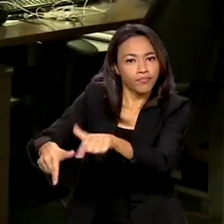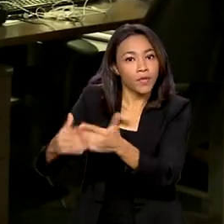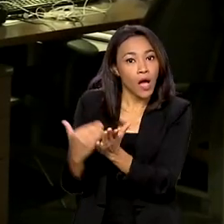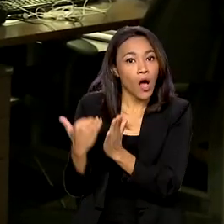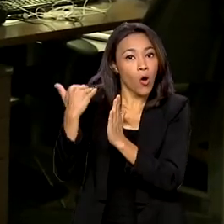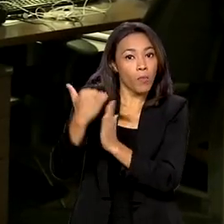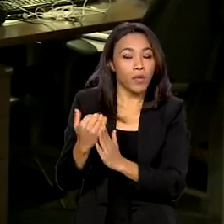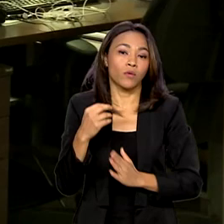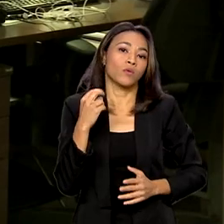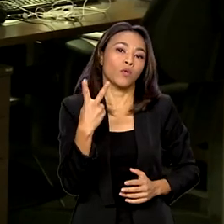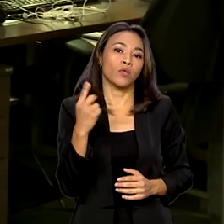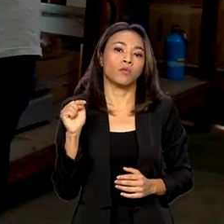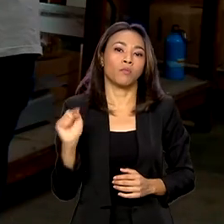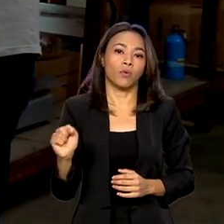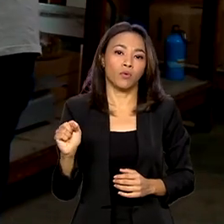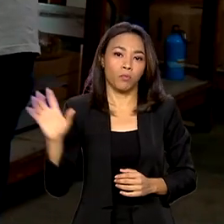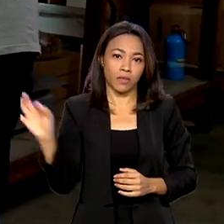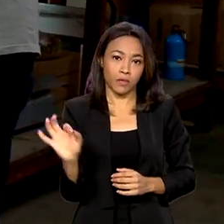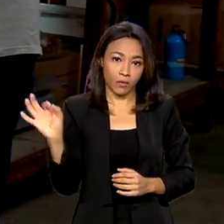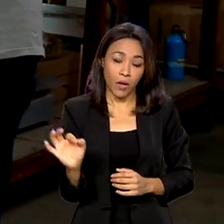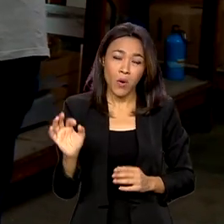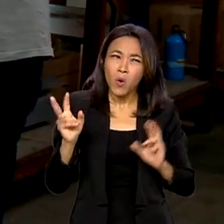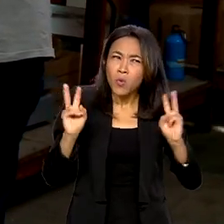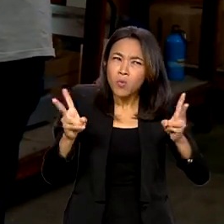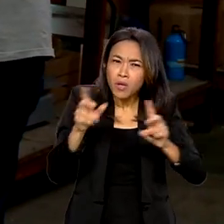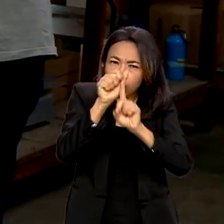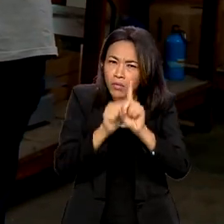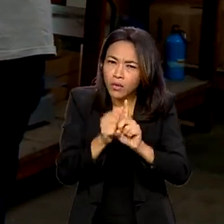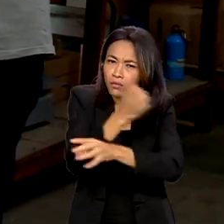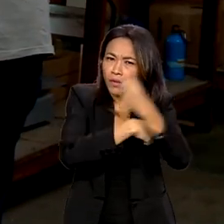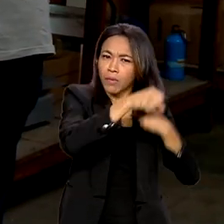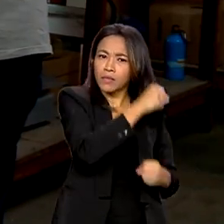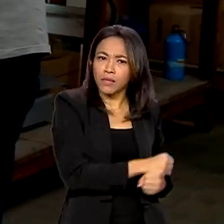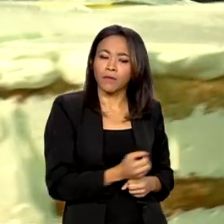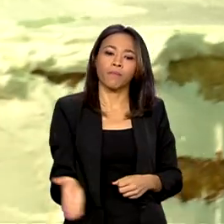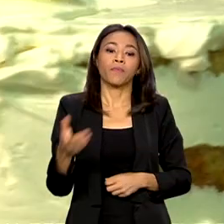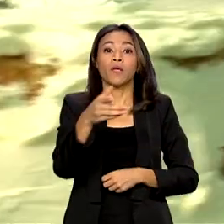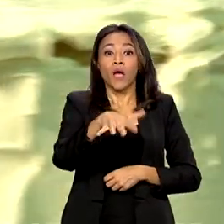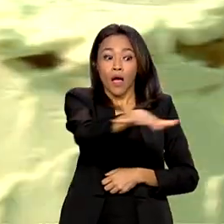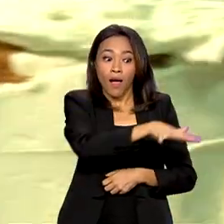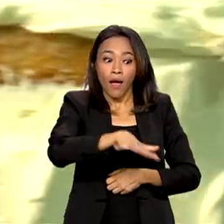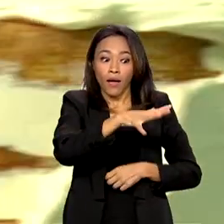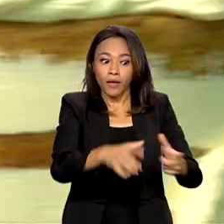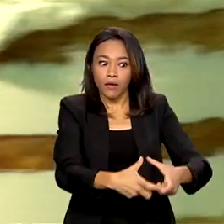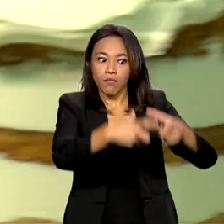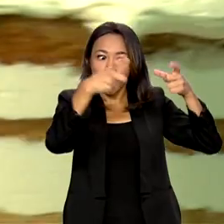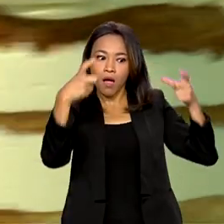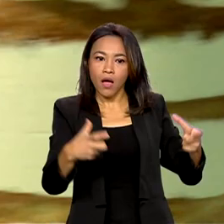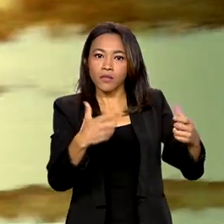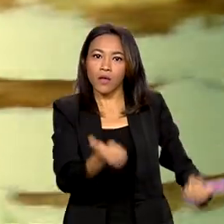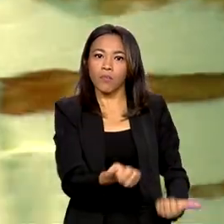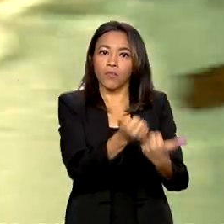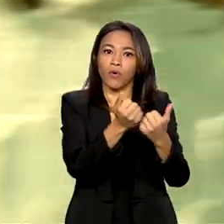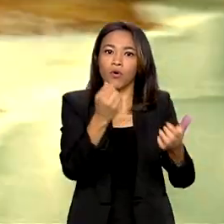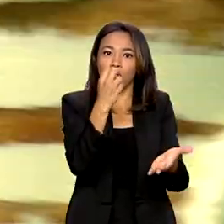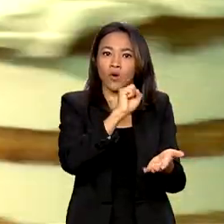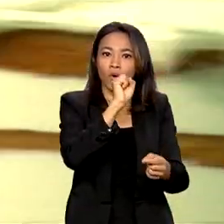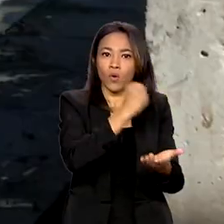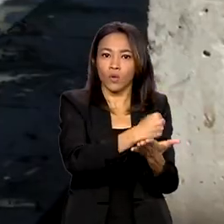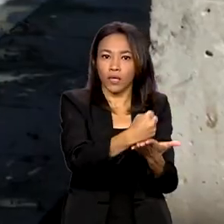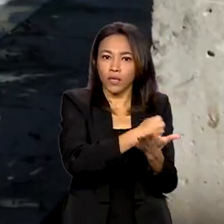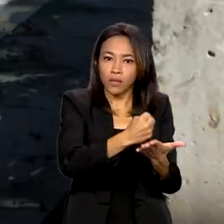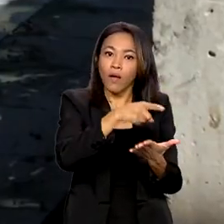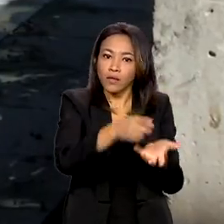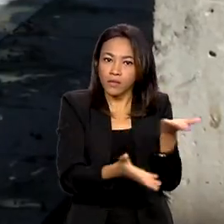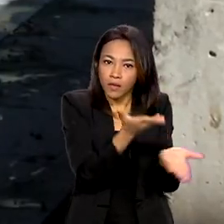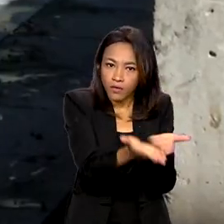dois pontos percentuais em relação ao mesmo mês do ano passado o setor que mais contribuiu para a geração de vagas foi o de serviços